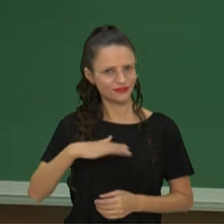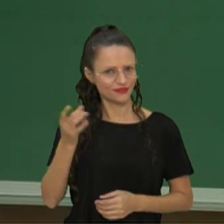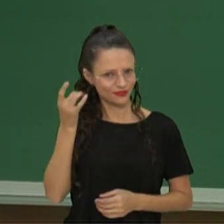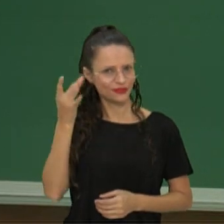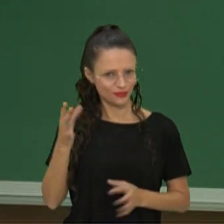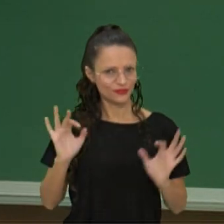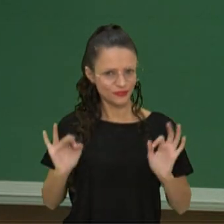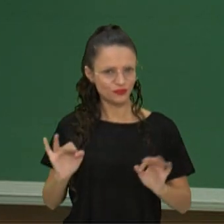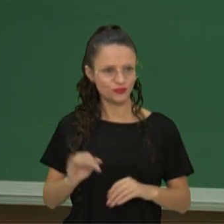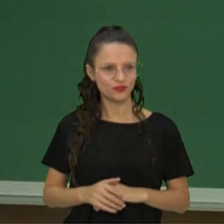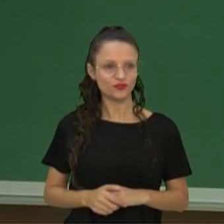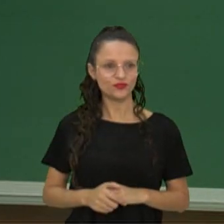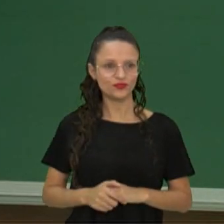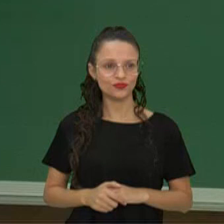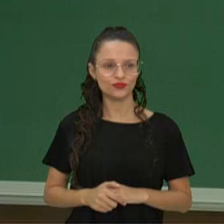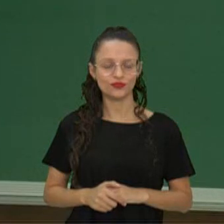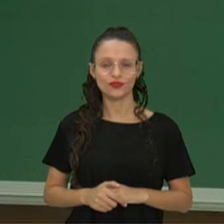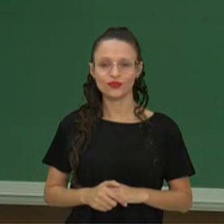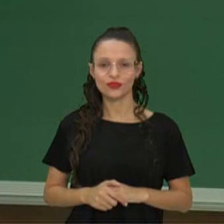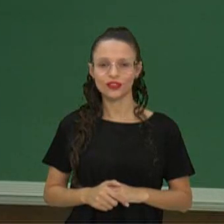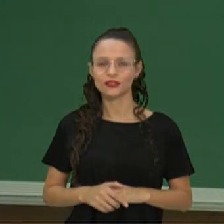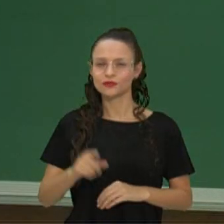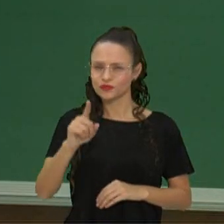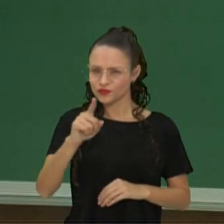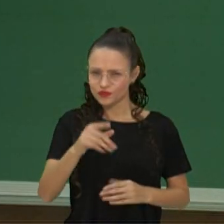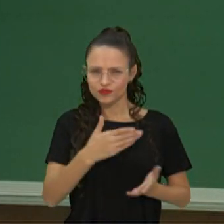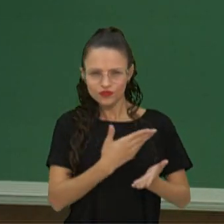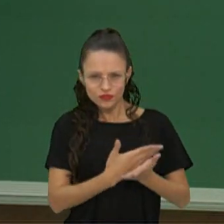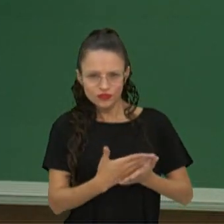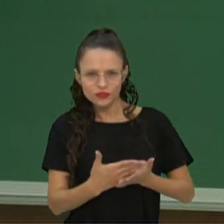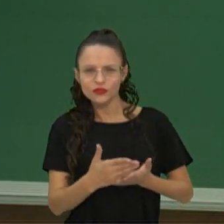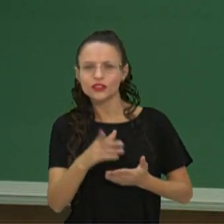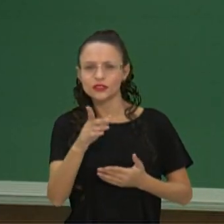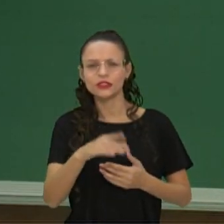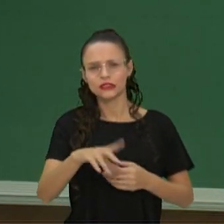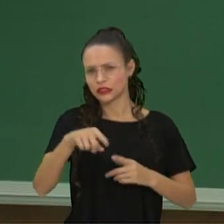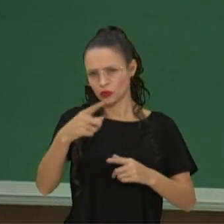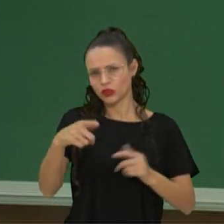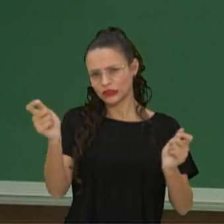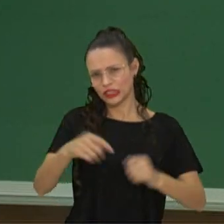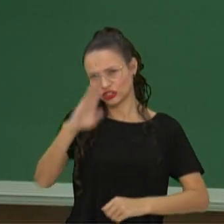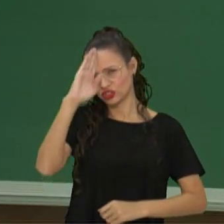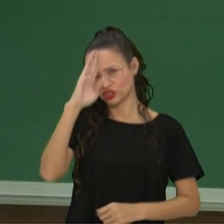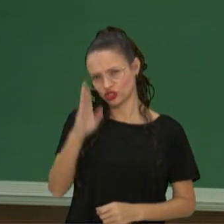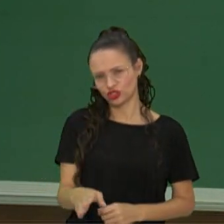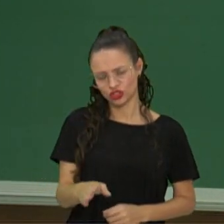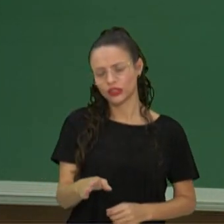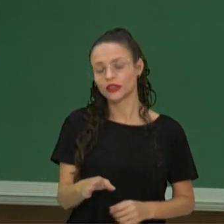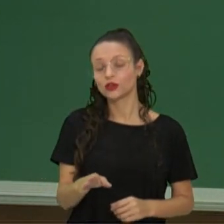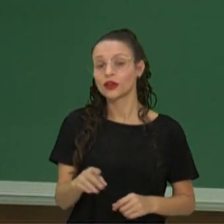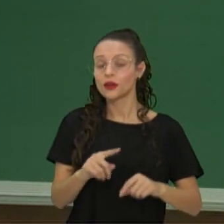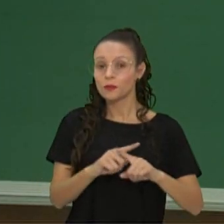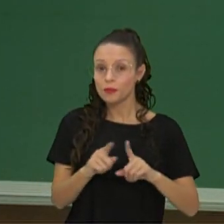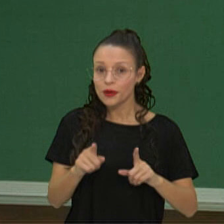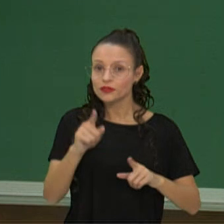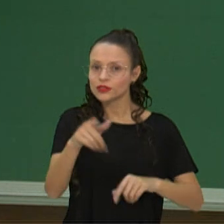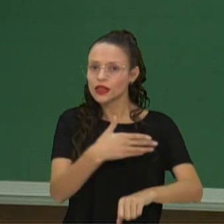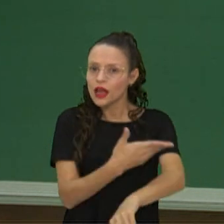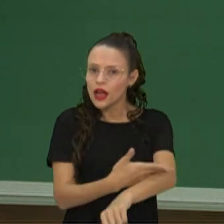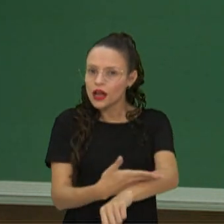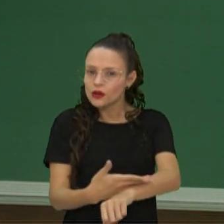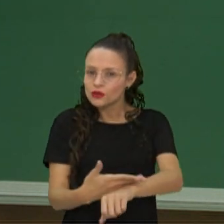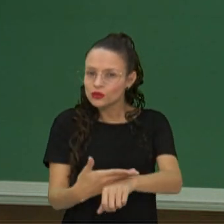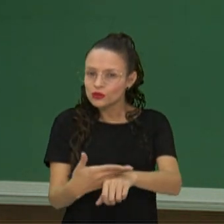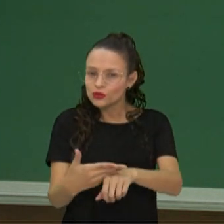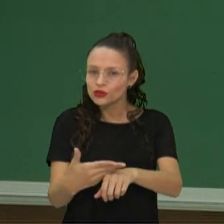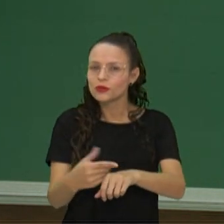né? Até você pegar o jeito. Depois você faz tudo direto como a gente faz, escreve na linha mesmo. Mas até você se acostumar com essa